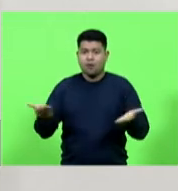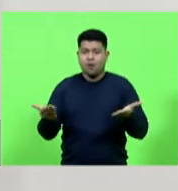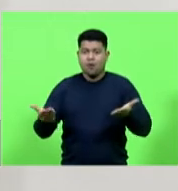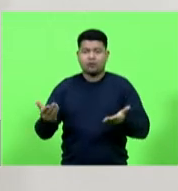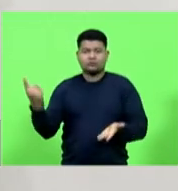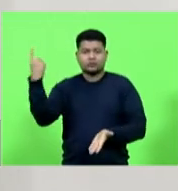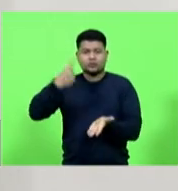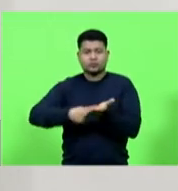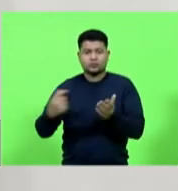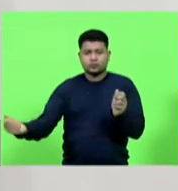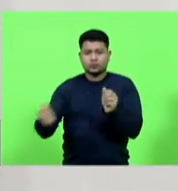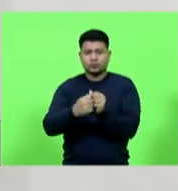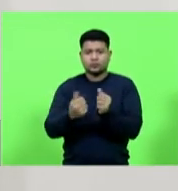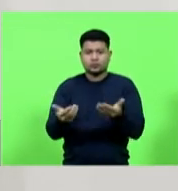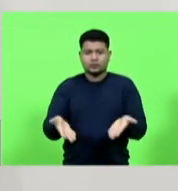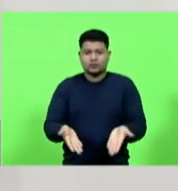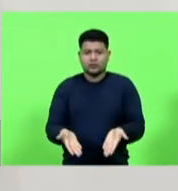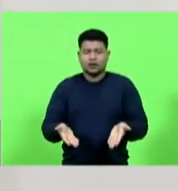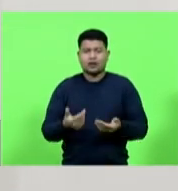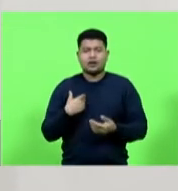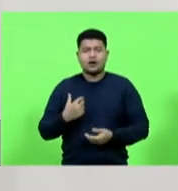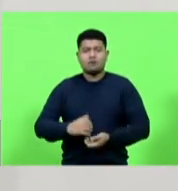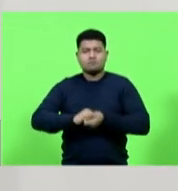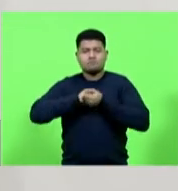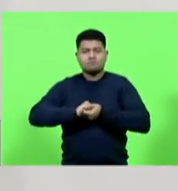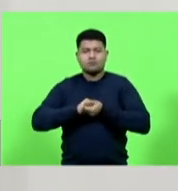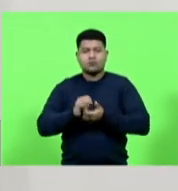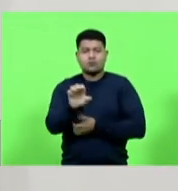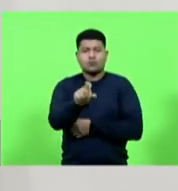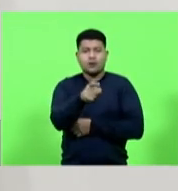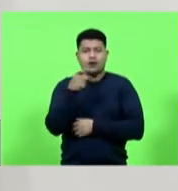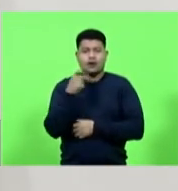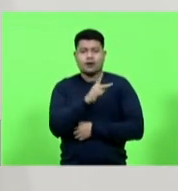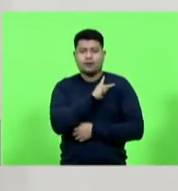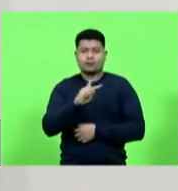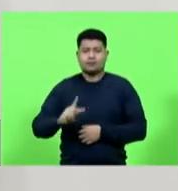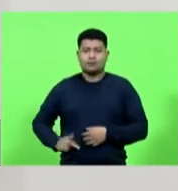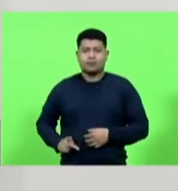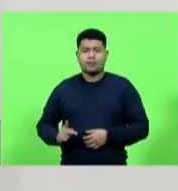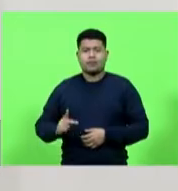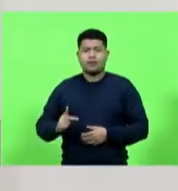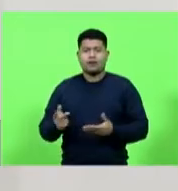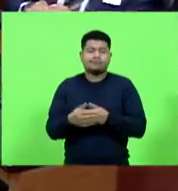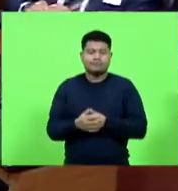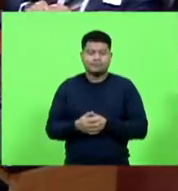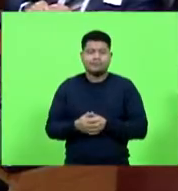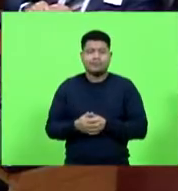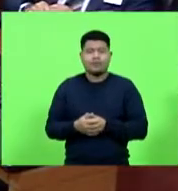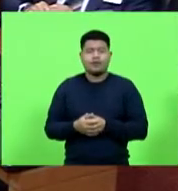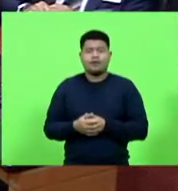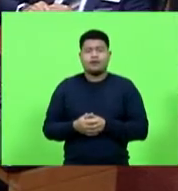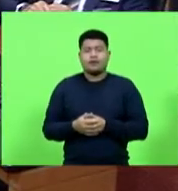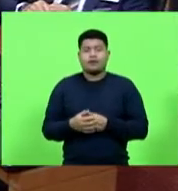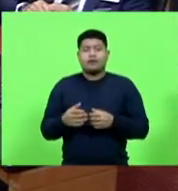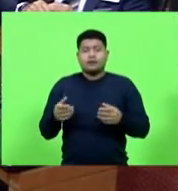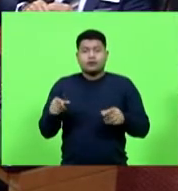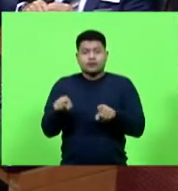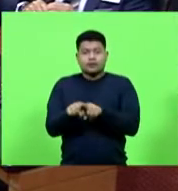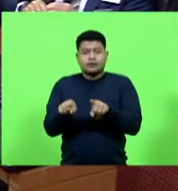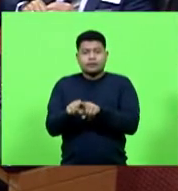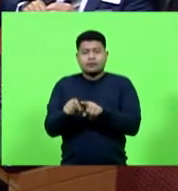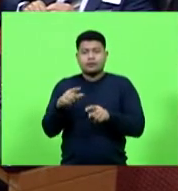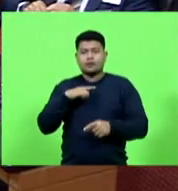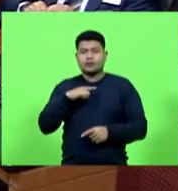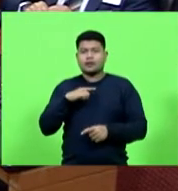o presidente da associação Catarinense de emissoras de rádio e televisão Silvano Silva apresenta na manhã